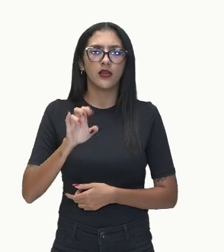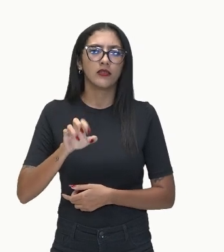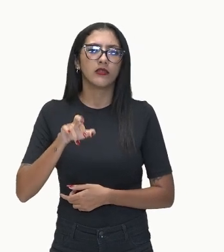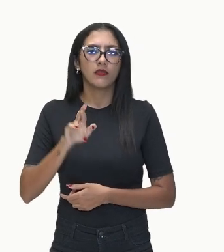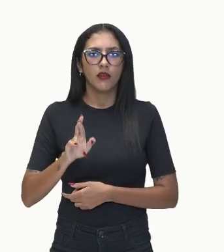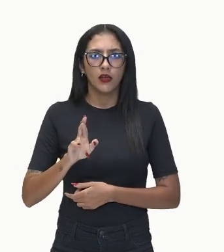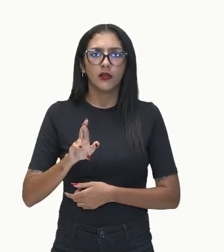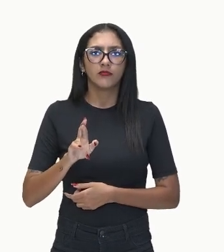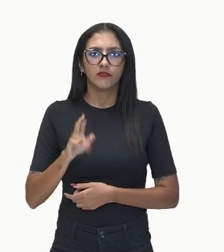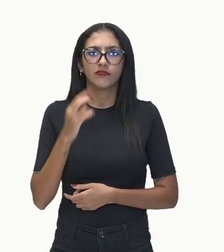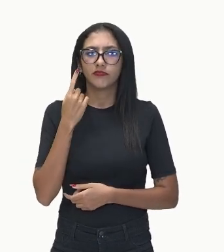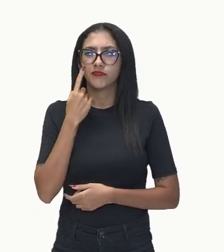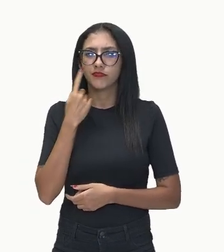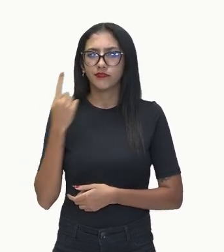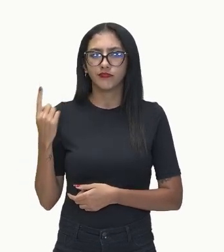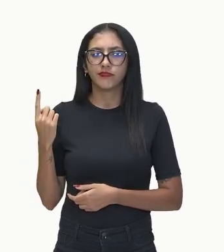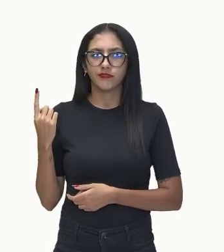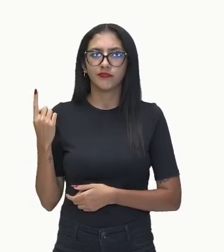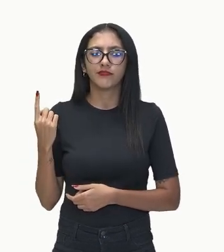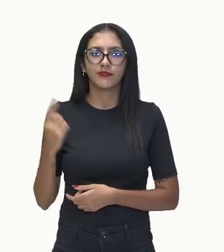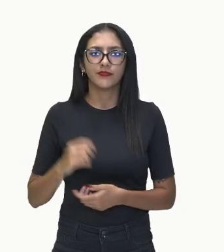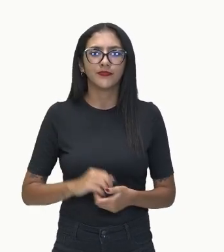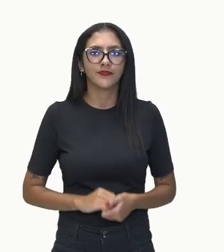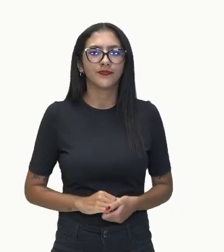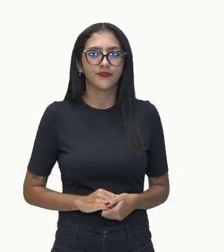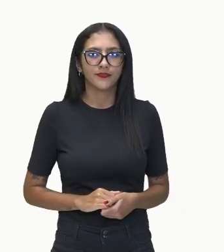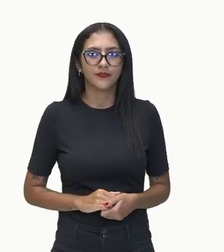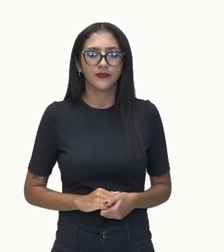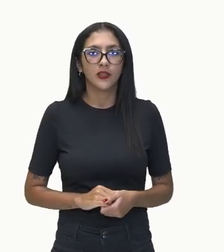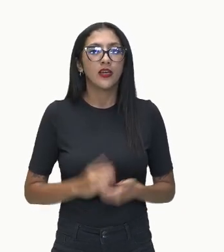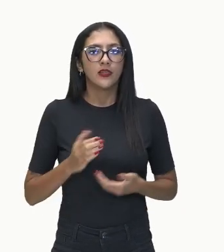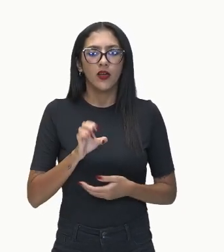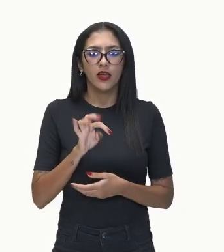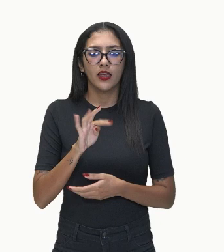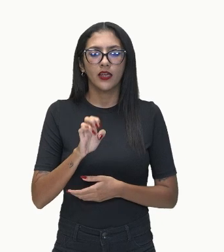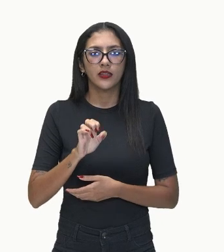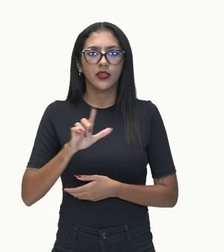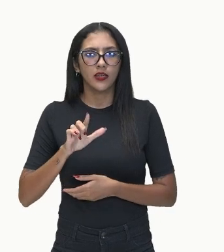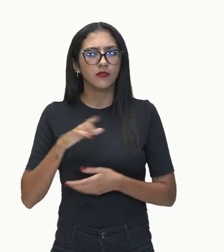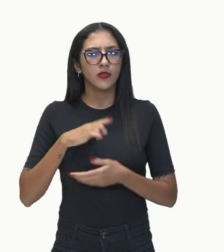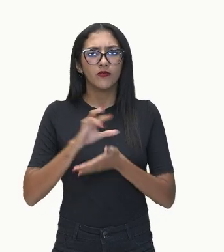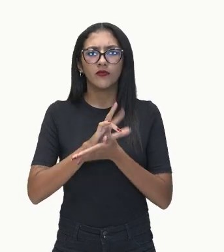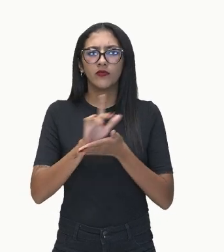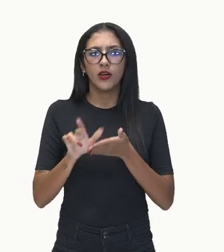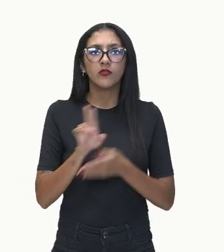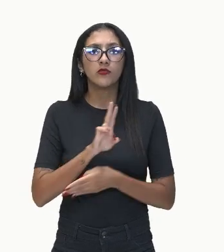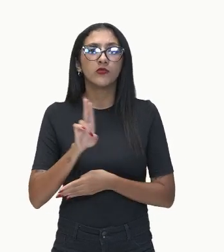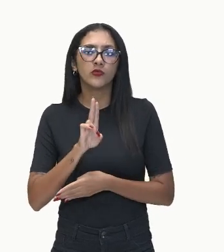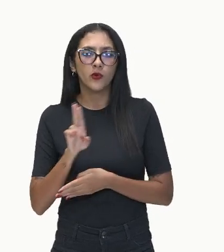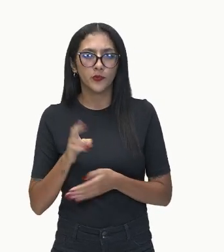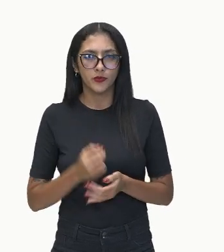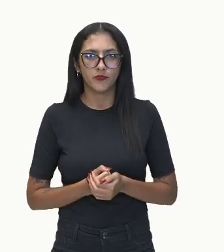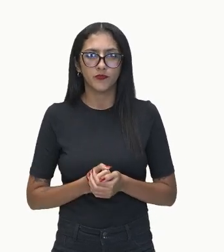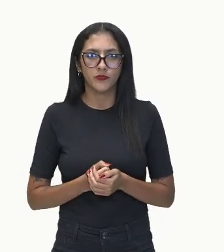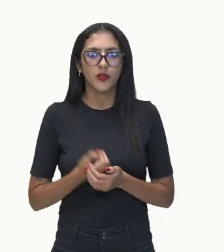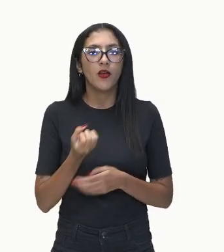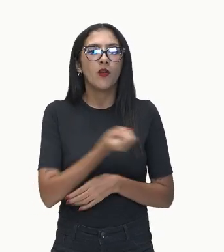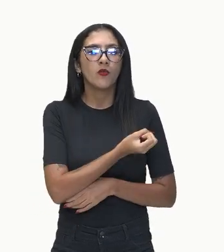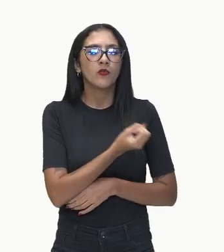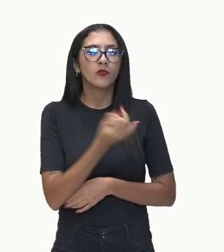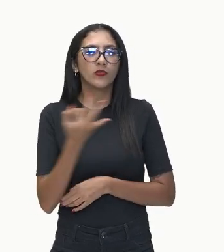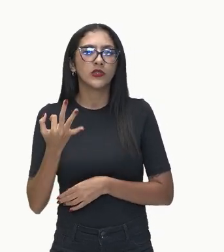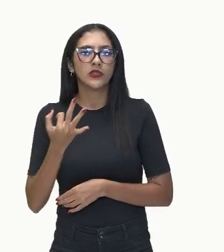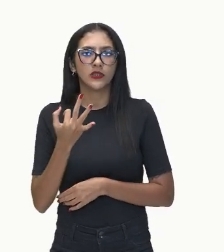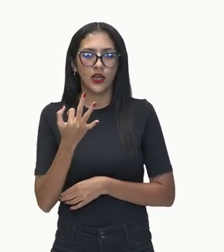éter. Isso daqui é usual. Então, éter metil etílico por causa da quantidade de radicais para um lado e